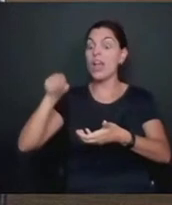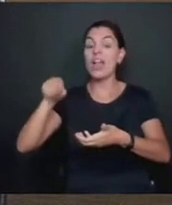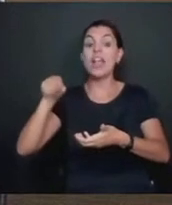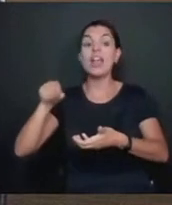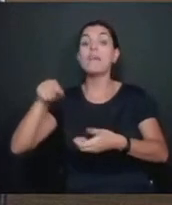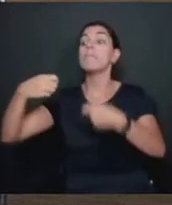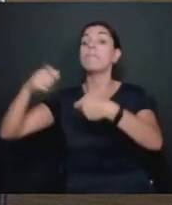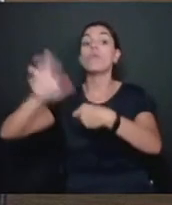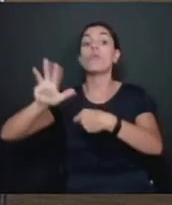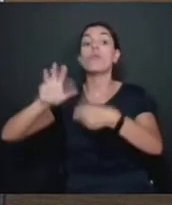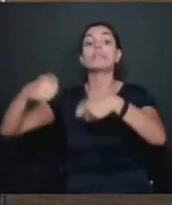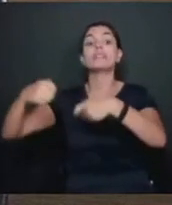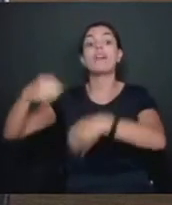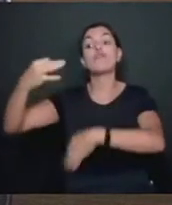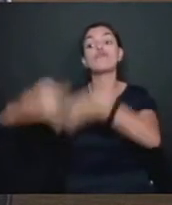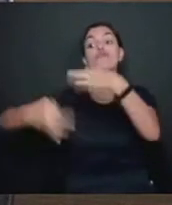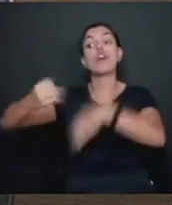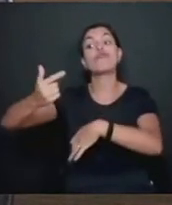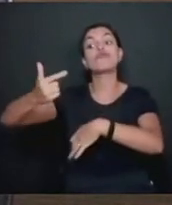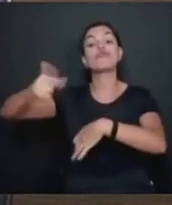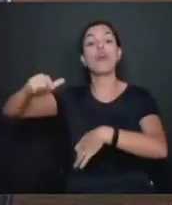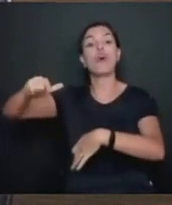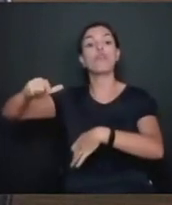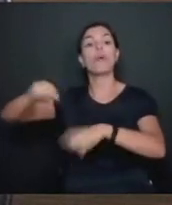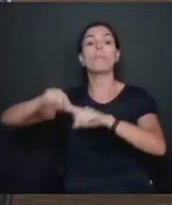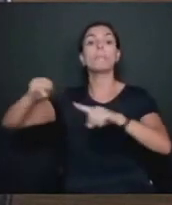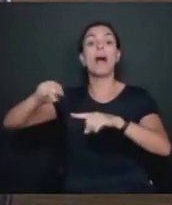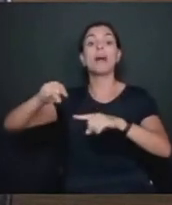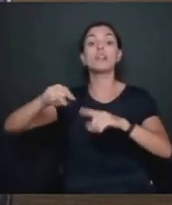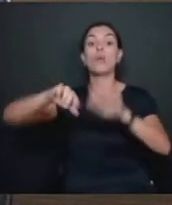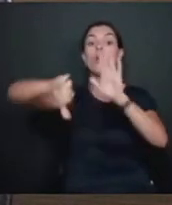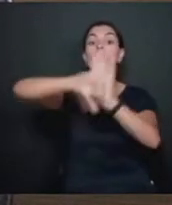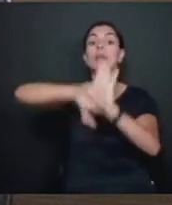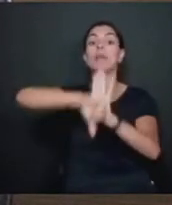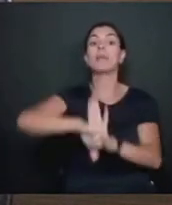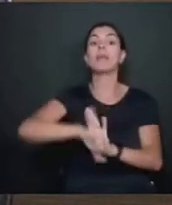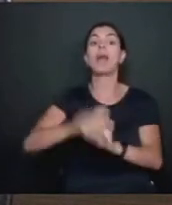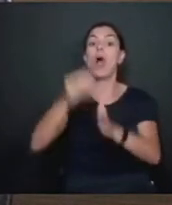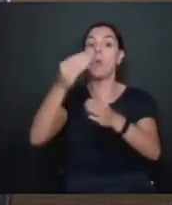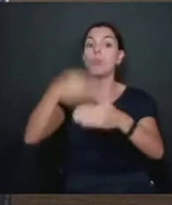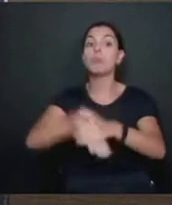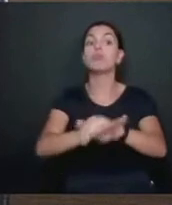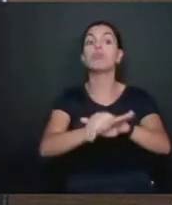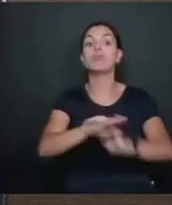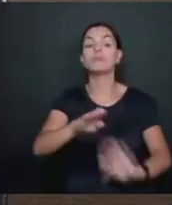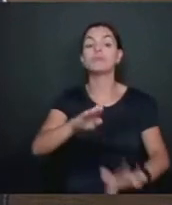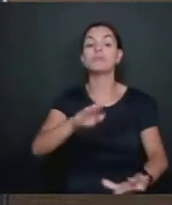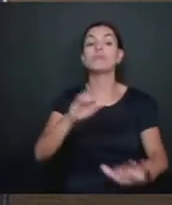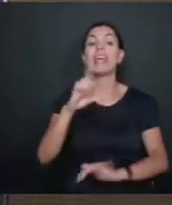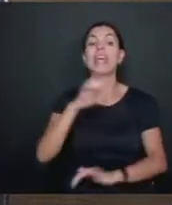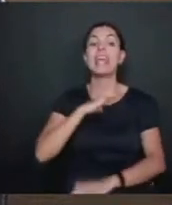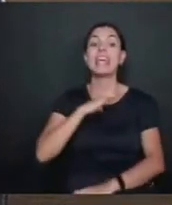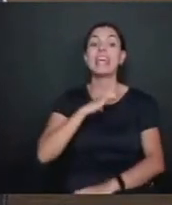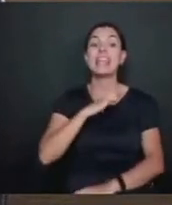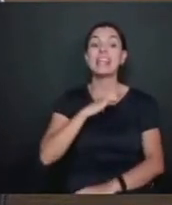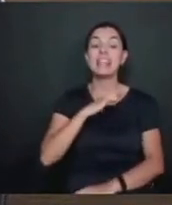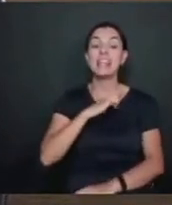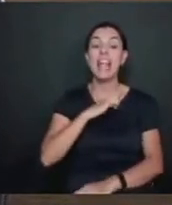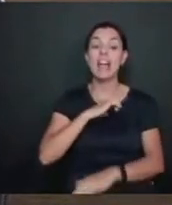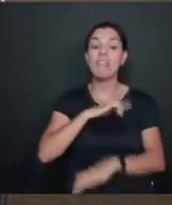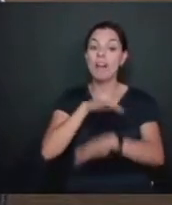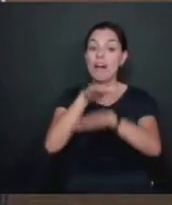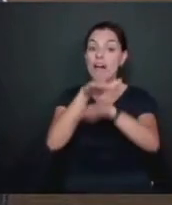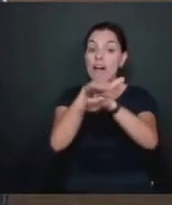mas os crimes prescreveram e houve a extinção da punibilidade pela prescrição